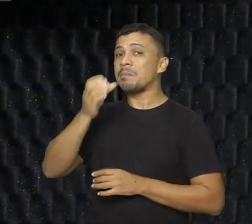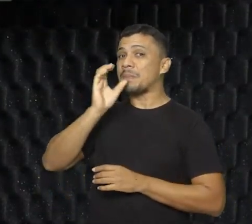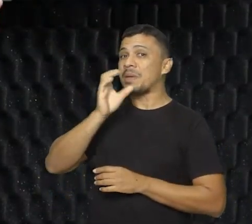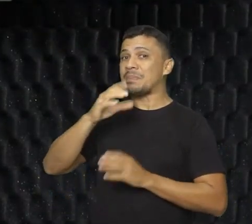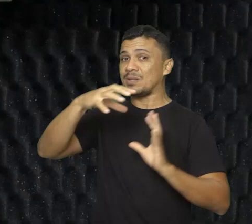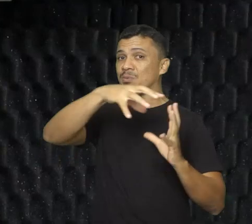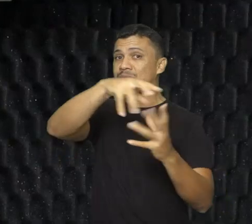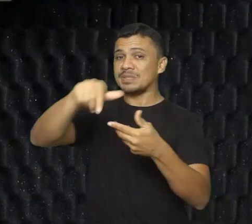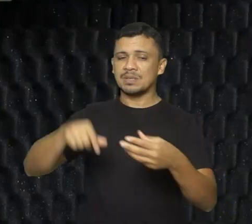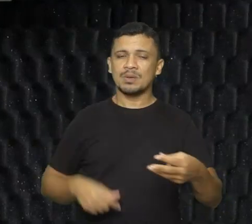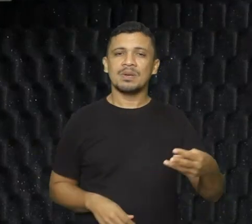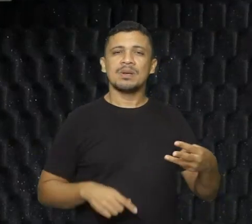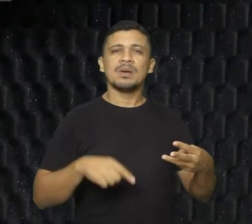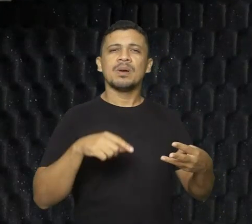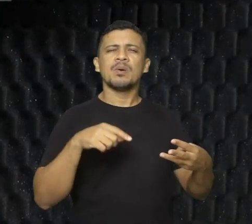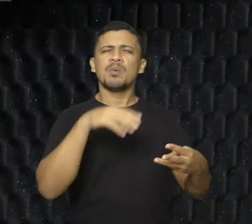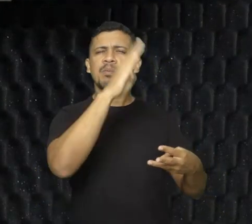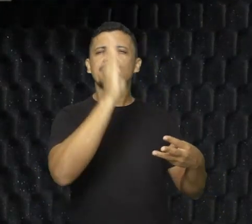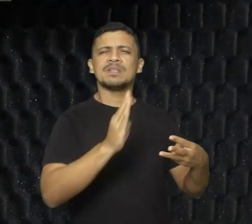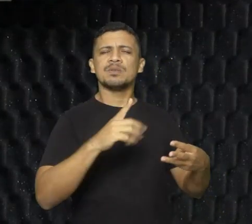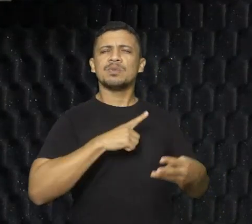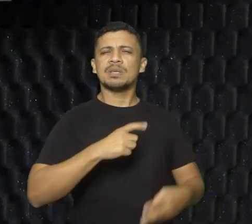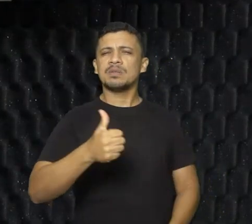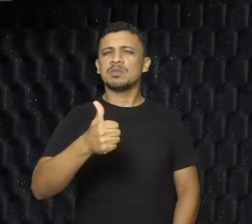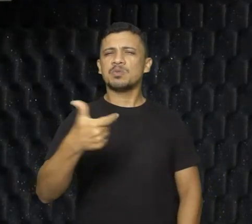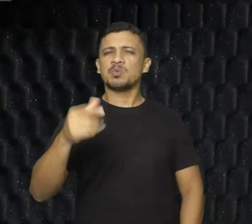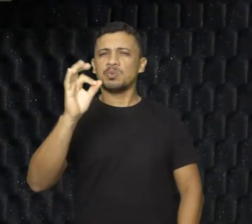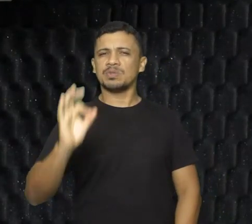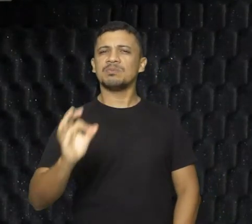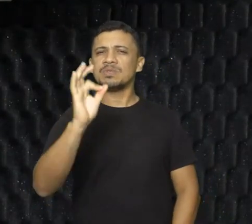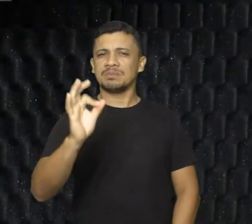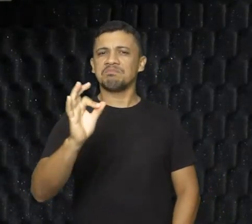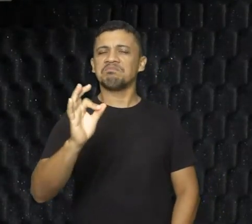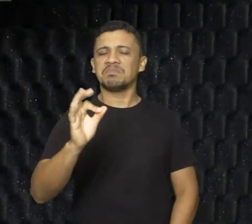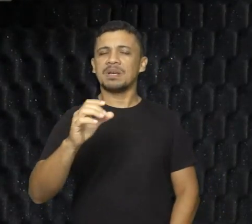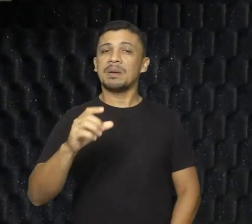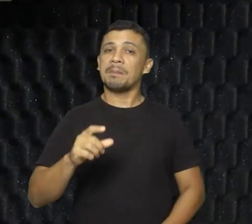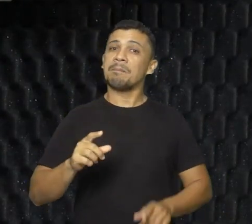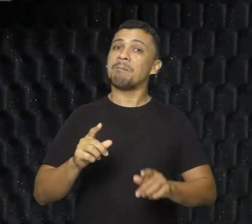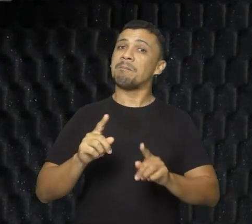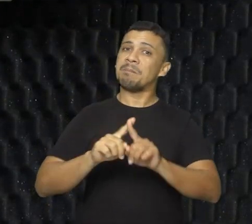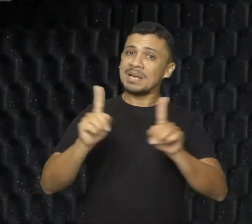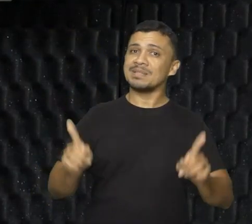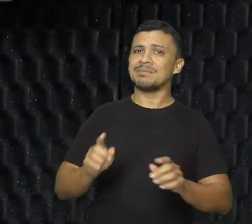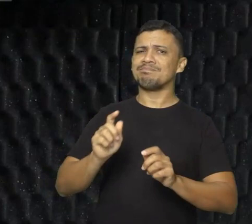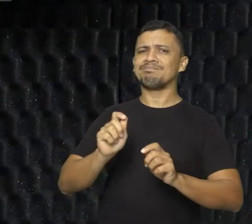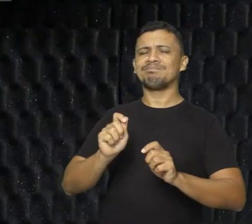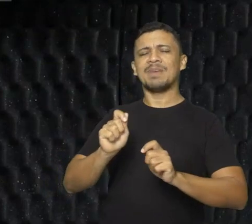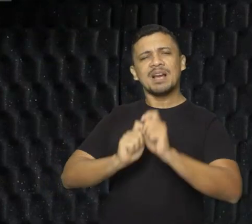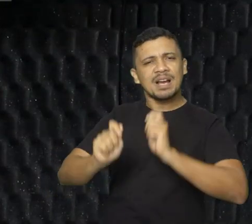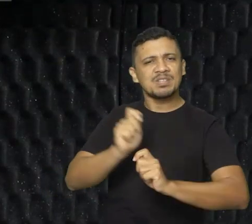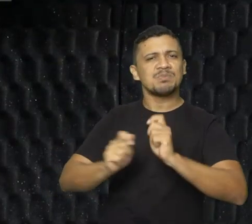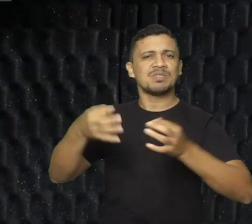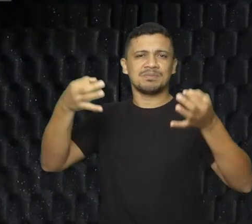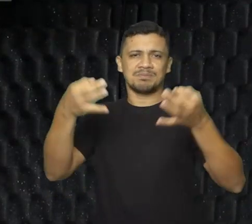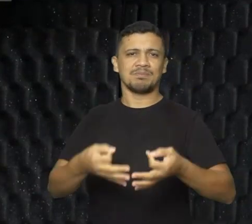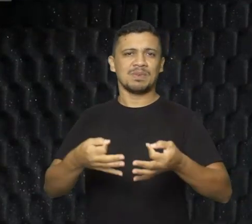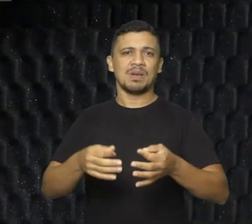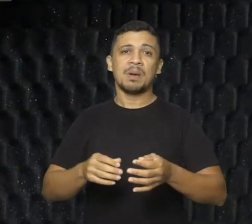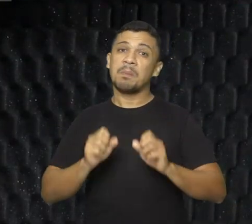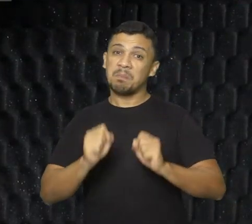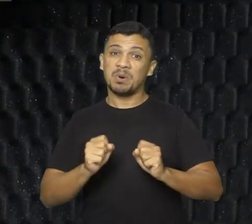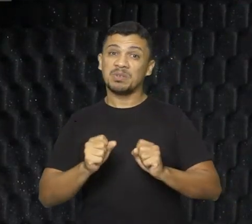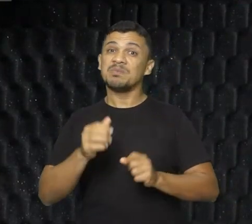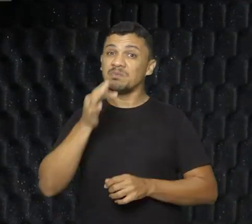ele é um gigante. Mas se essa água não for bem administrada, infelizmente a gente pode sofrer as consequências da